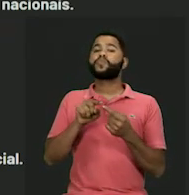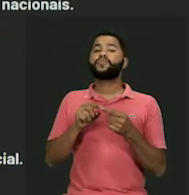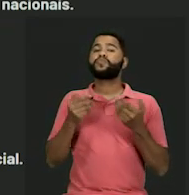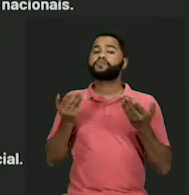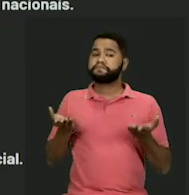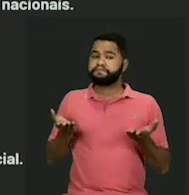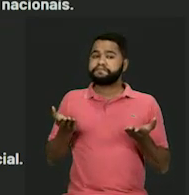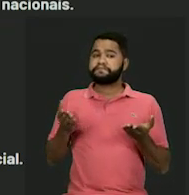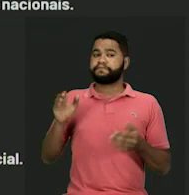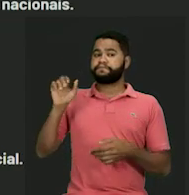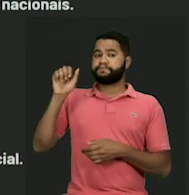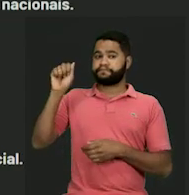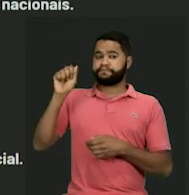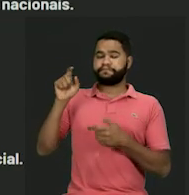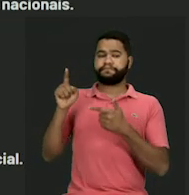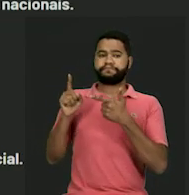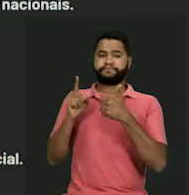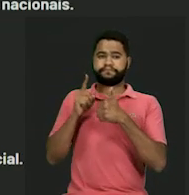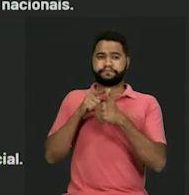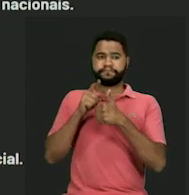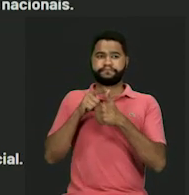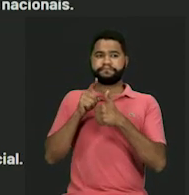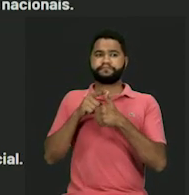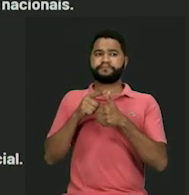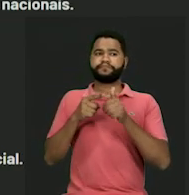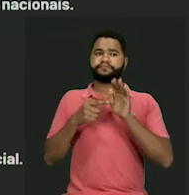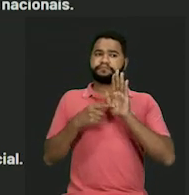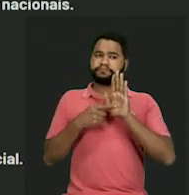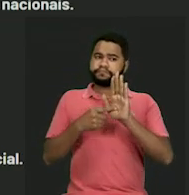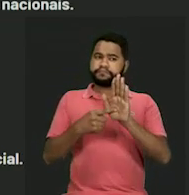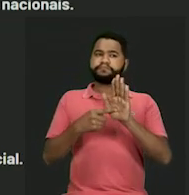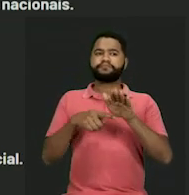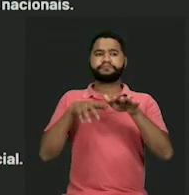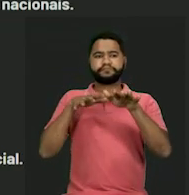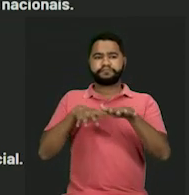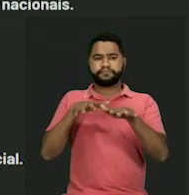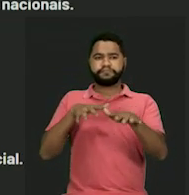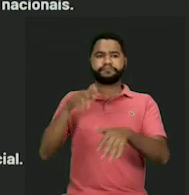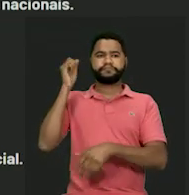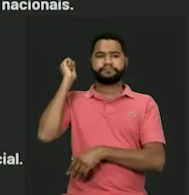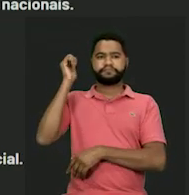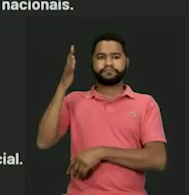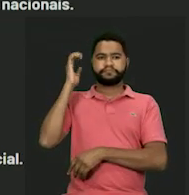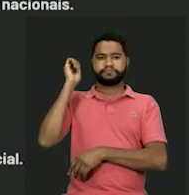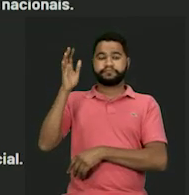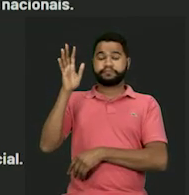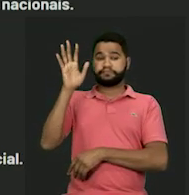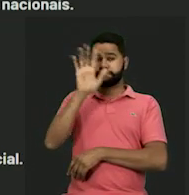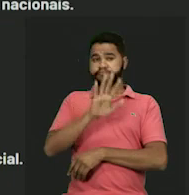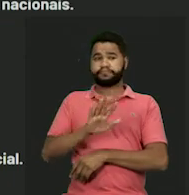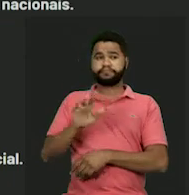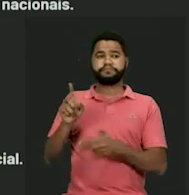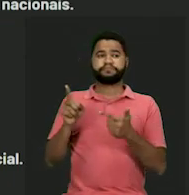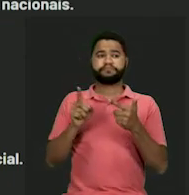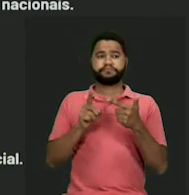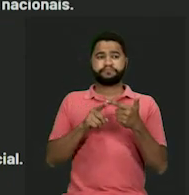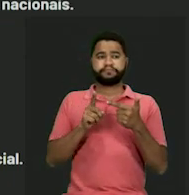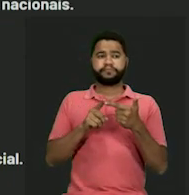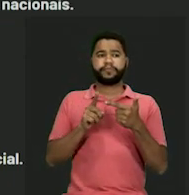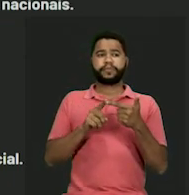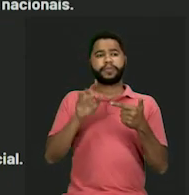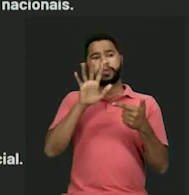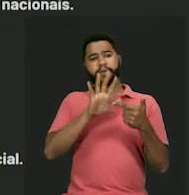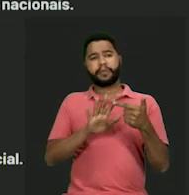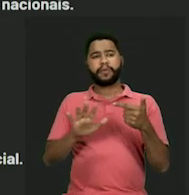para, letra A, exportar as manifestações folclóricas nacionais, letra B, ampliar